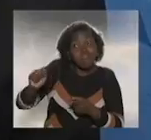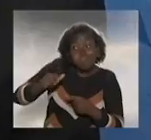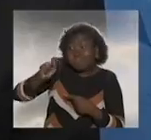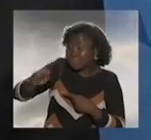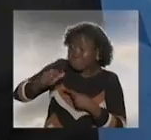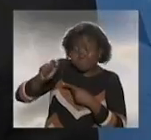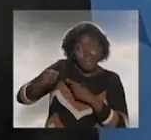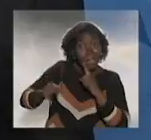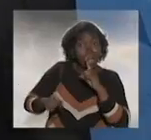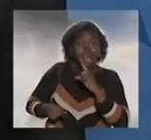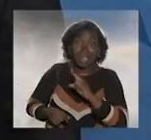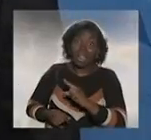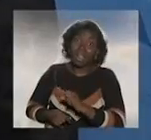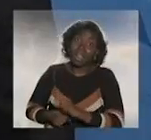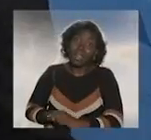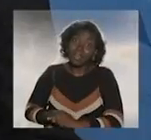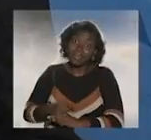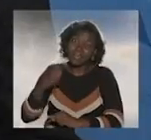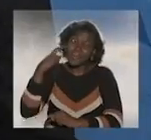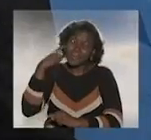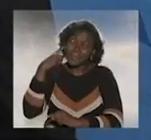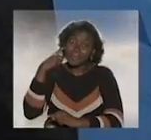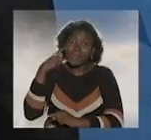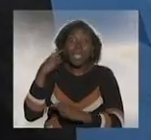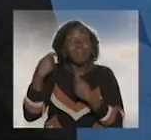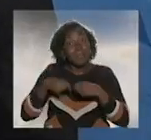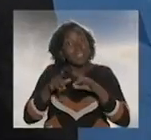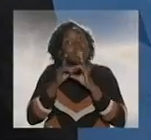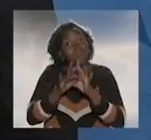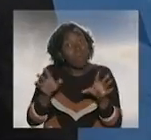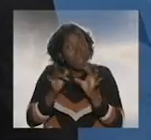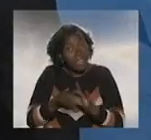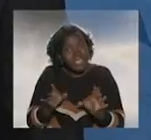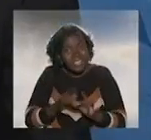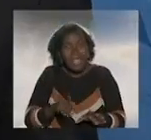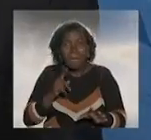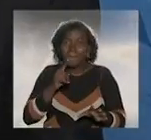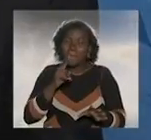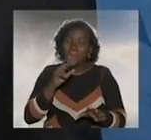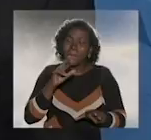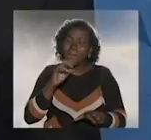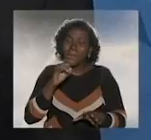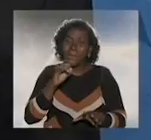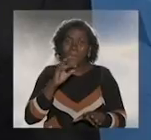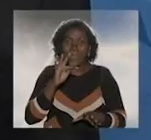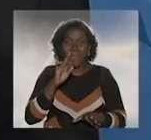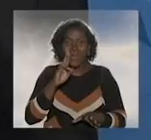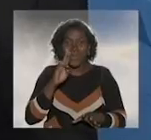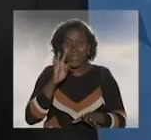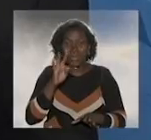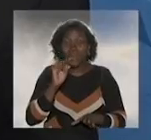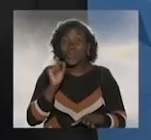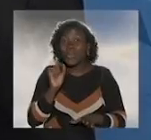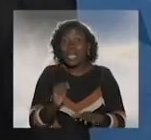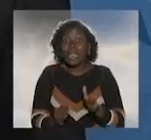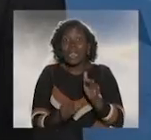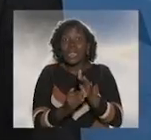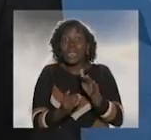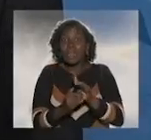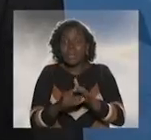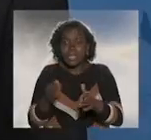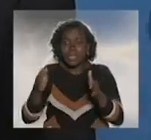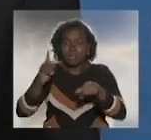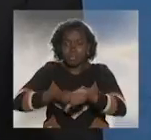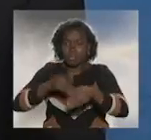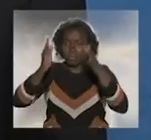meu meião, né, para os campeonatos. E isso precisa ser democratizado, como veio o Profut, né, limitando o